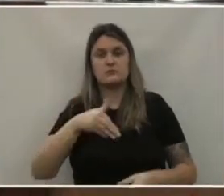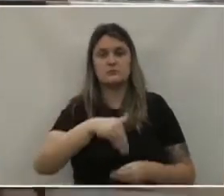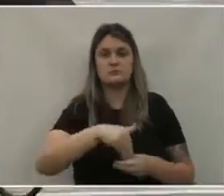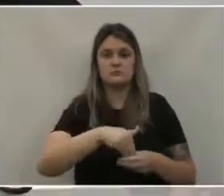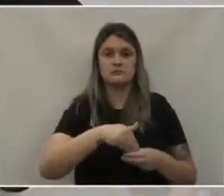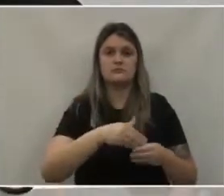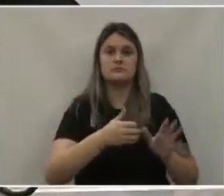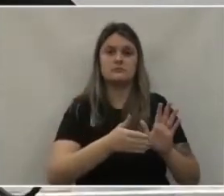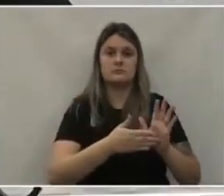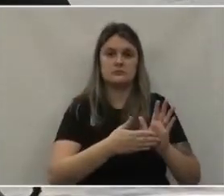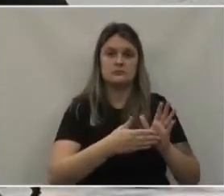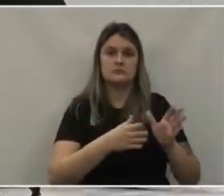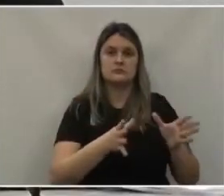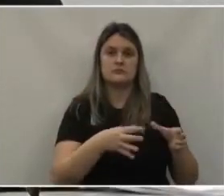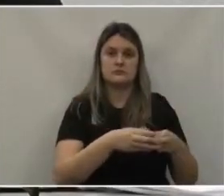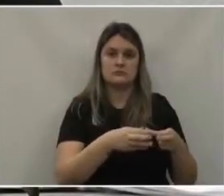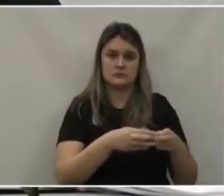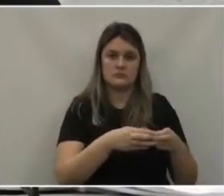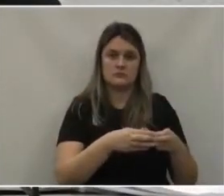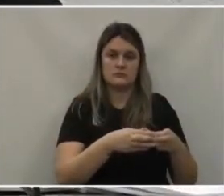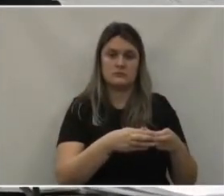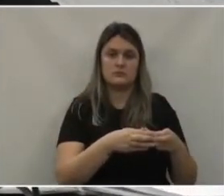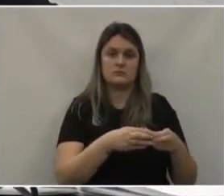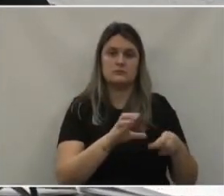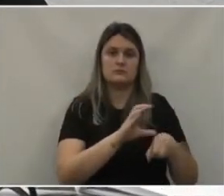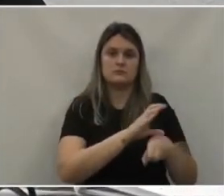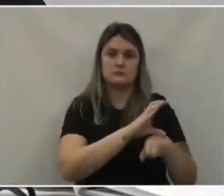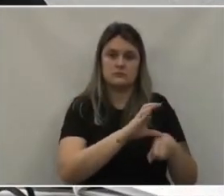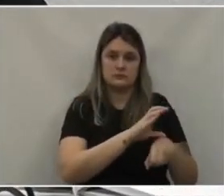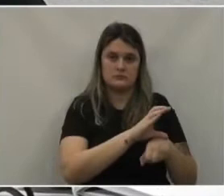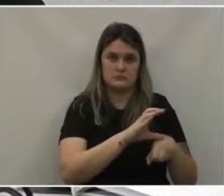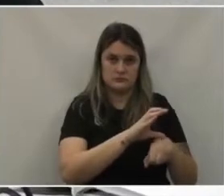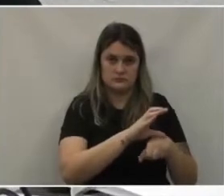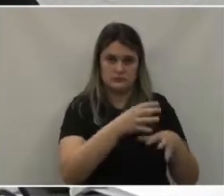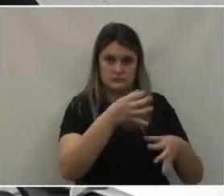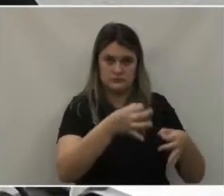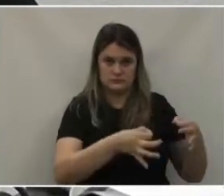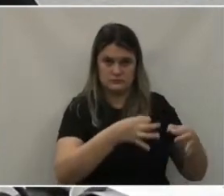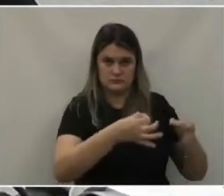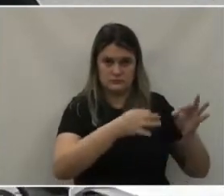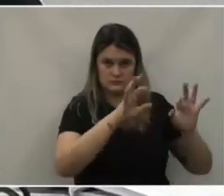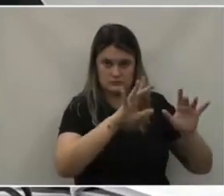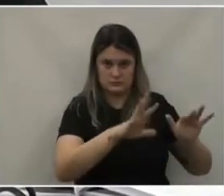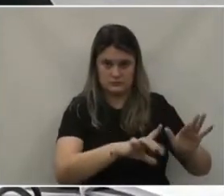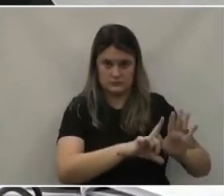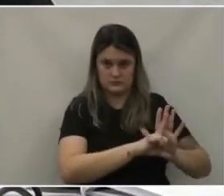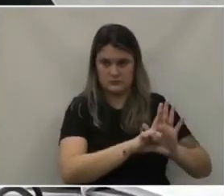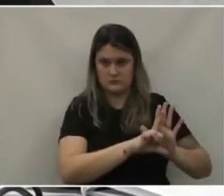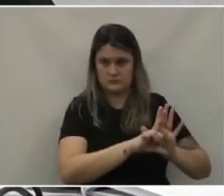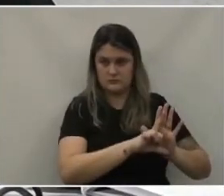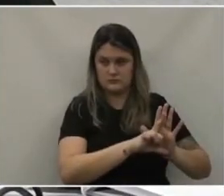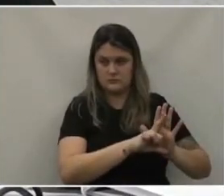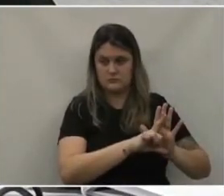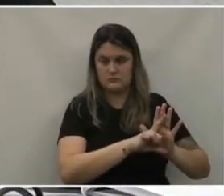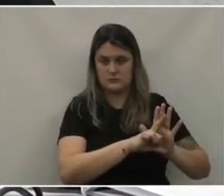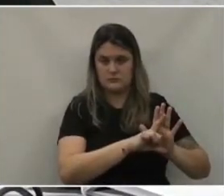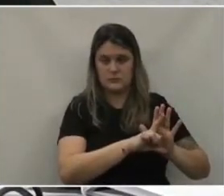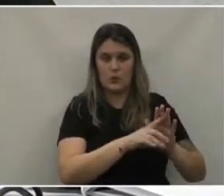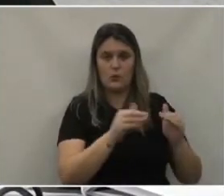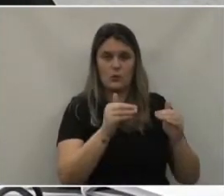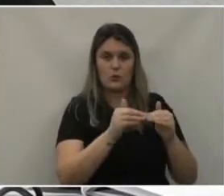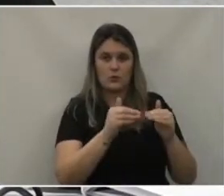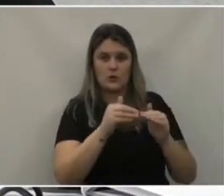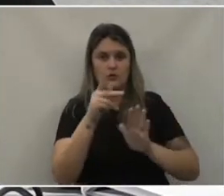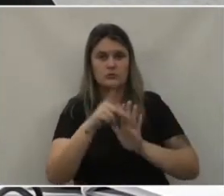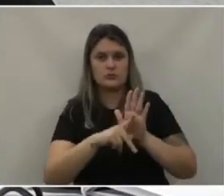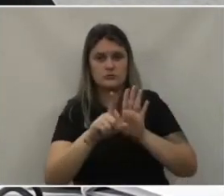Votação do parecer fundamentado da Comissão de Constituição, Justiça e Redação Final. Favorável